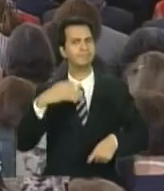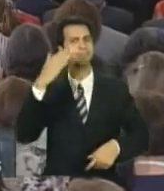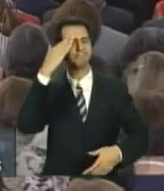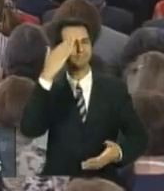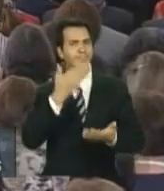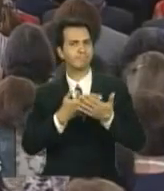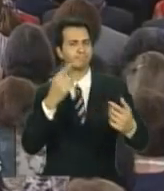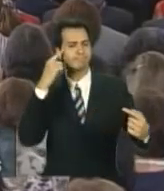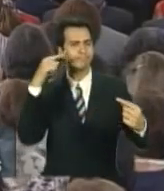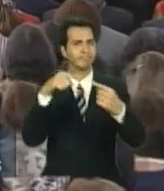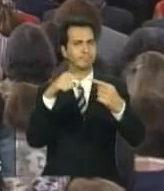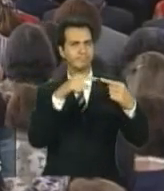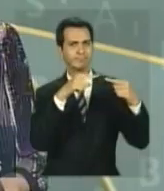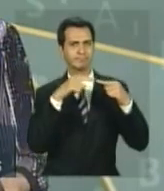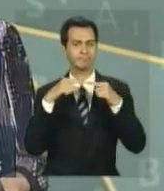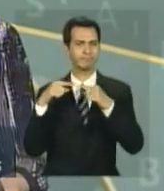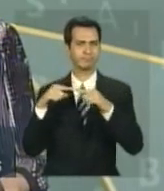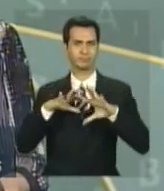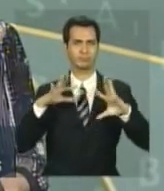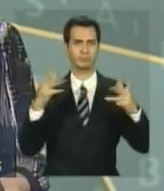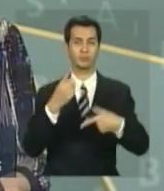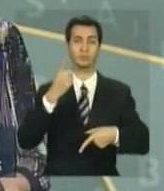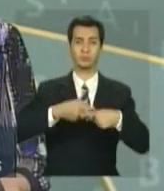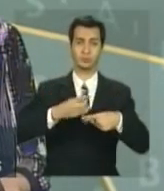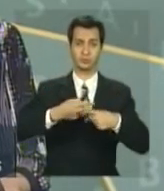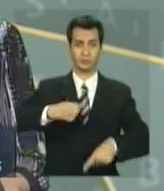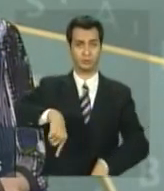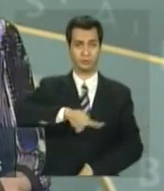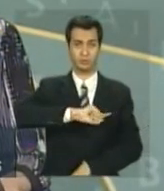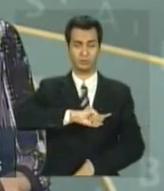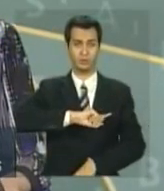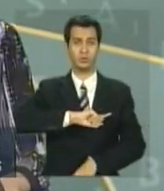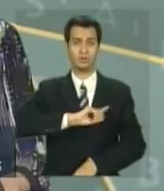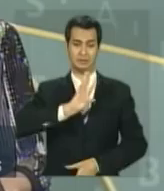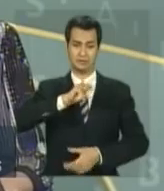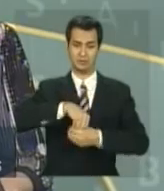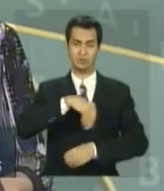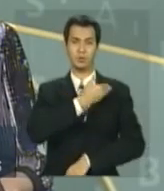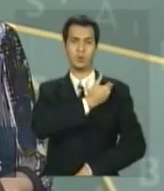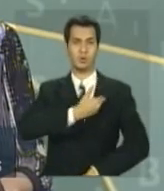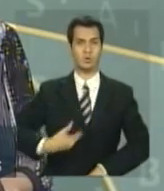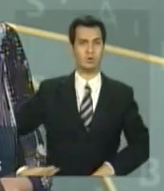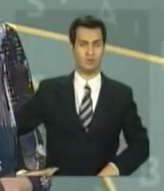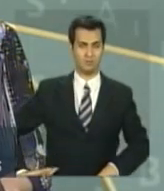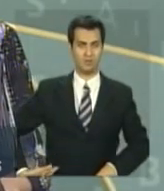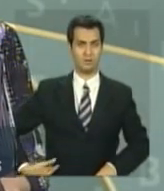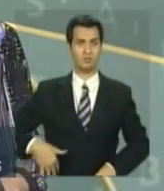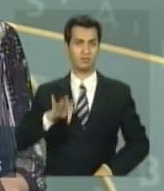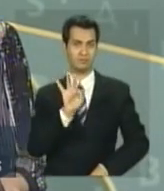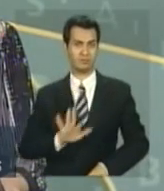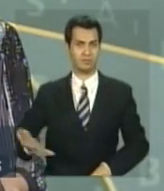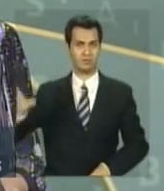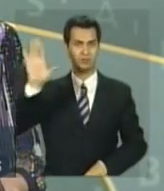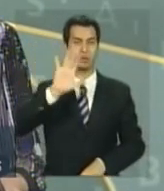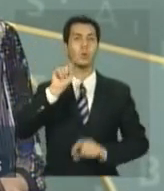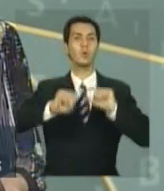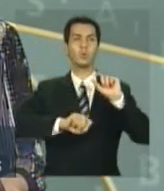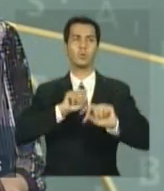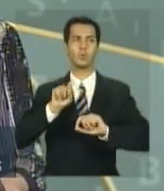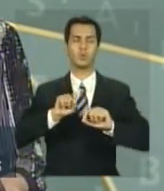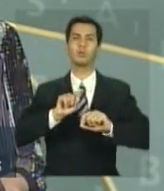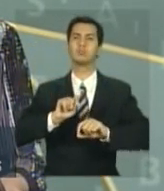quando nós assumimos o governo, nós governamos para todos os brasileiros e brasileiras,